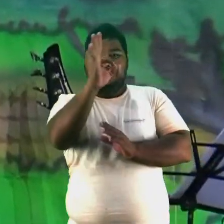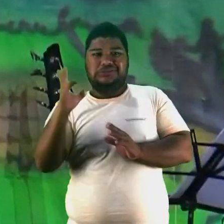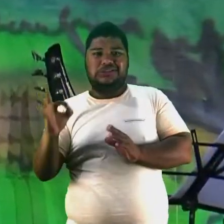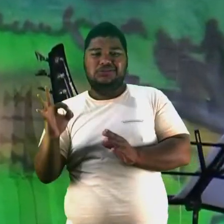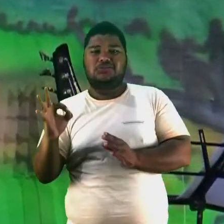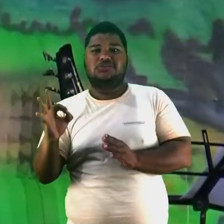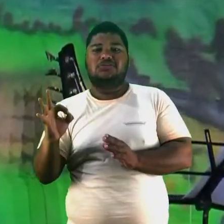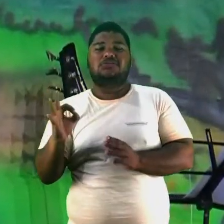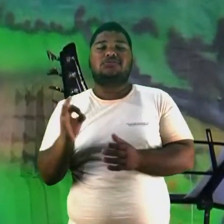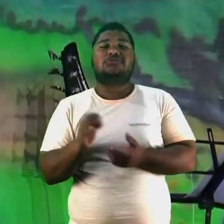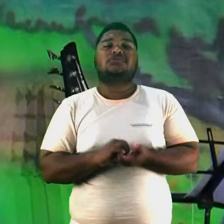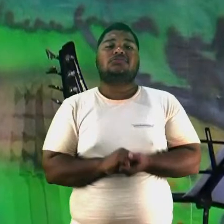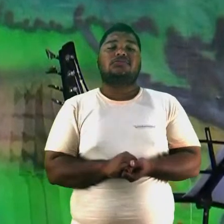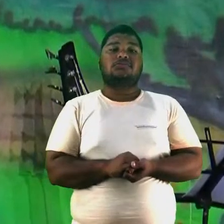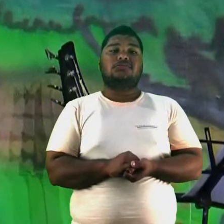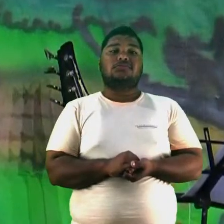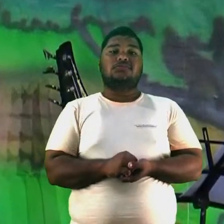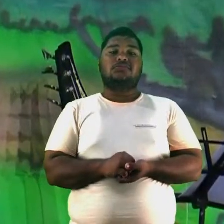68%.